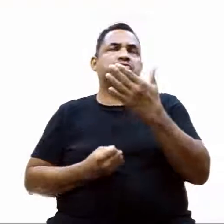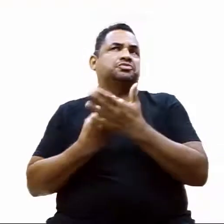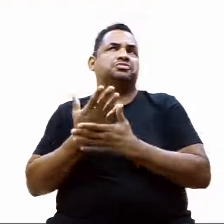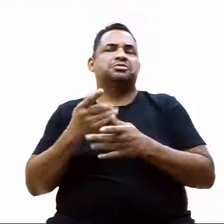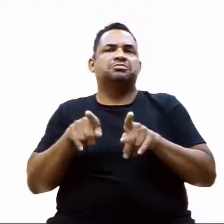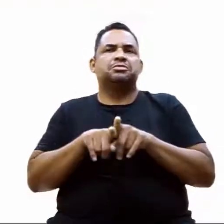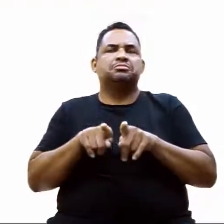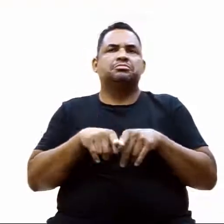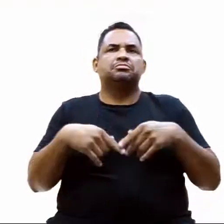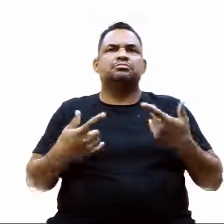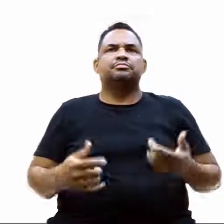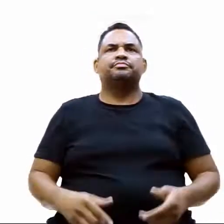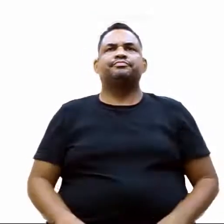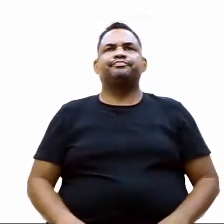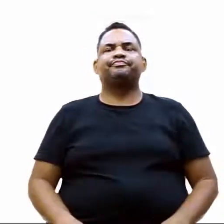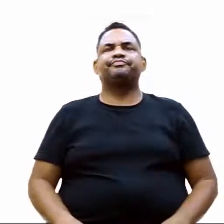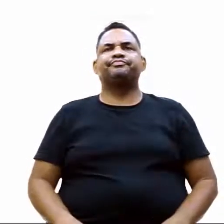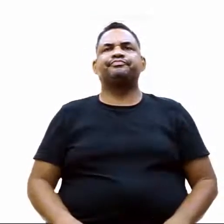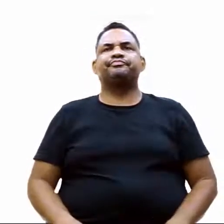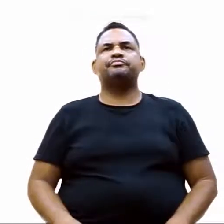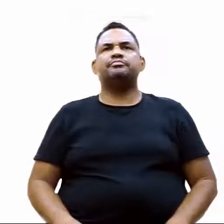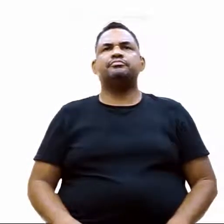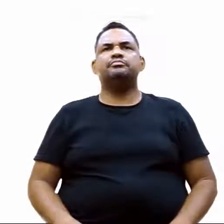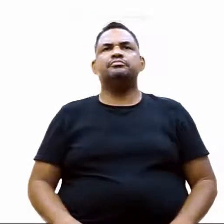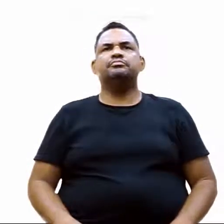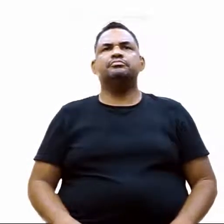né? Aí,